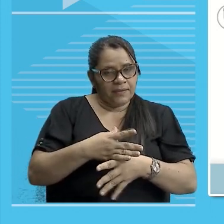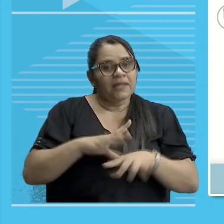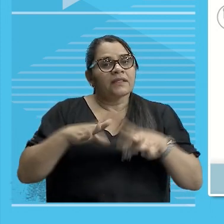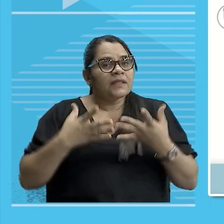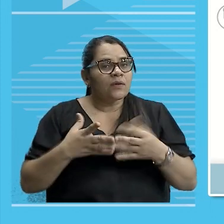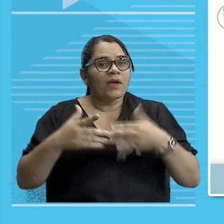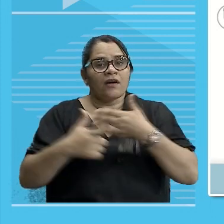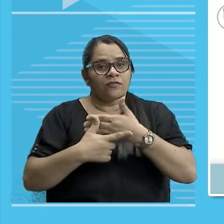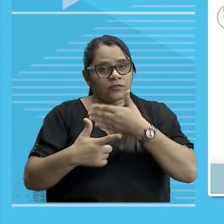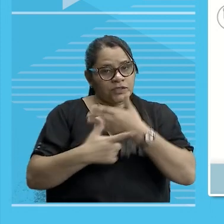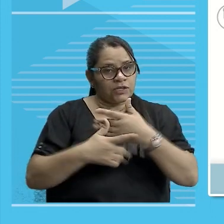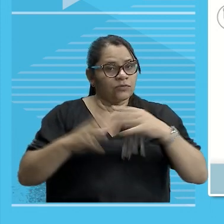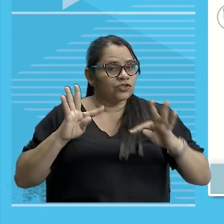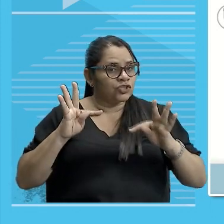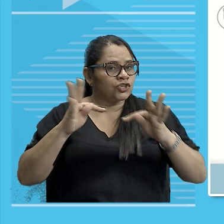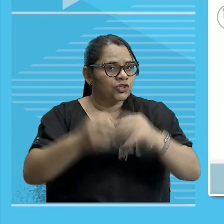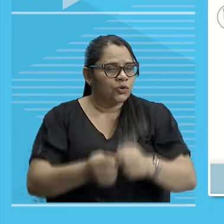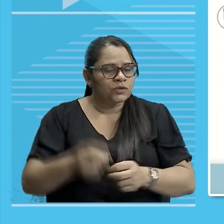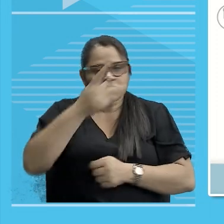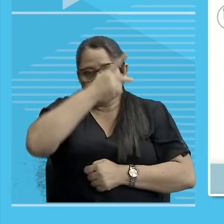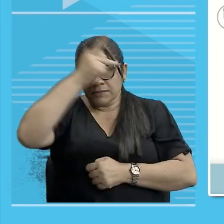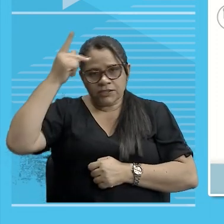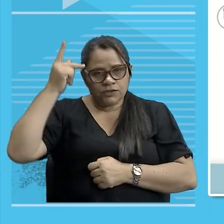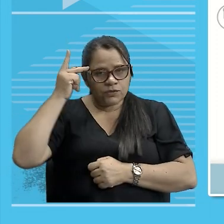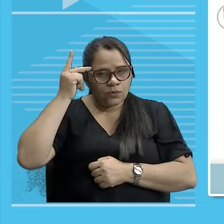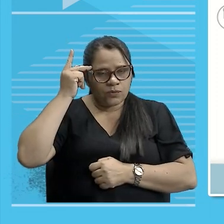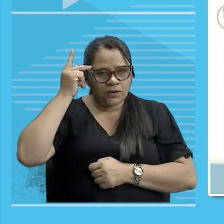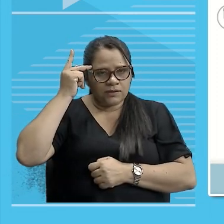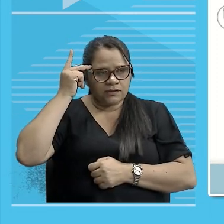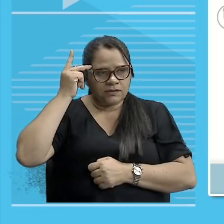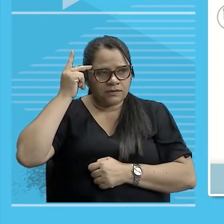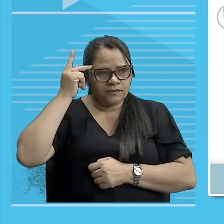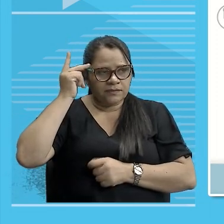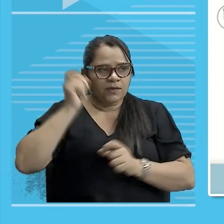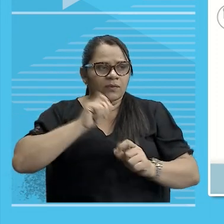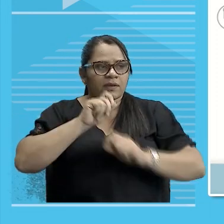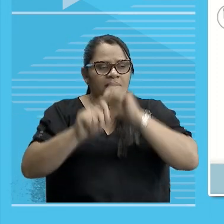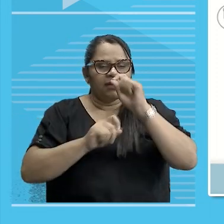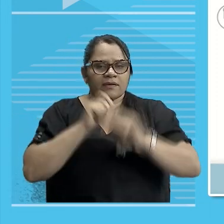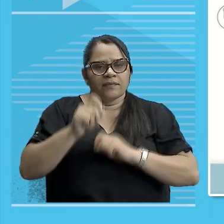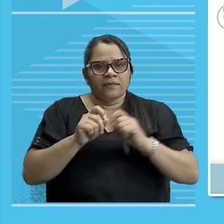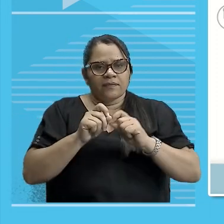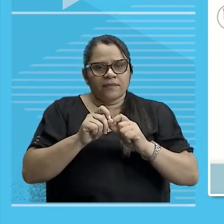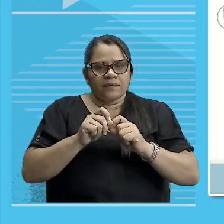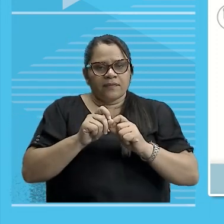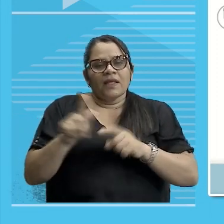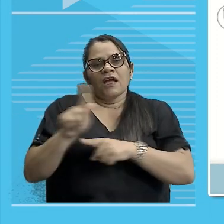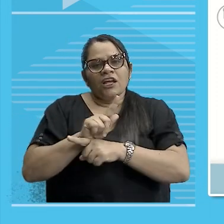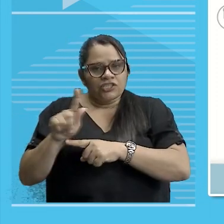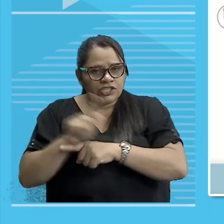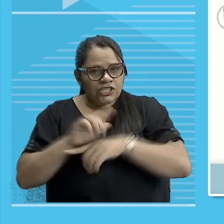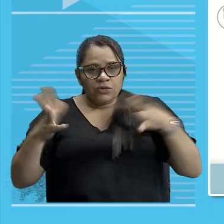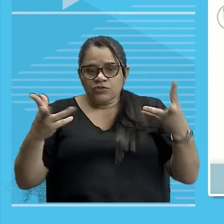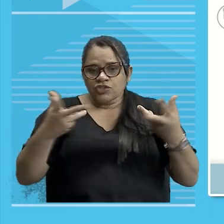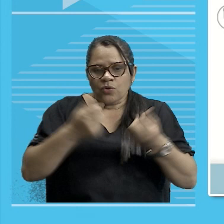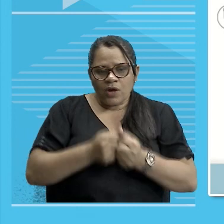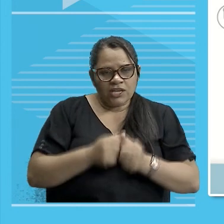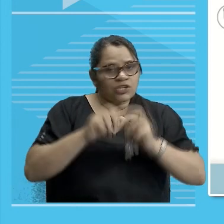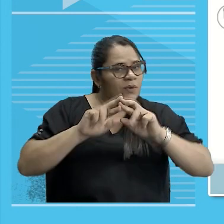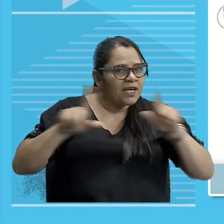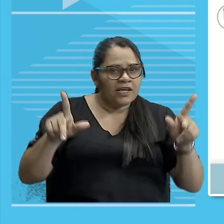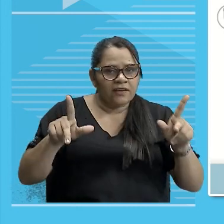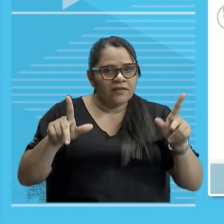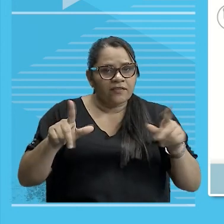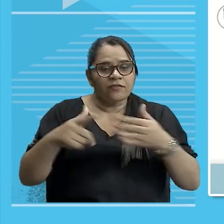todos é função de todos a gestão de qualidade não é função só